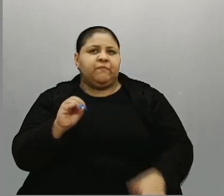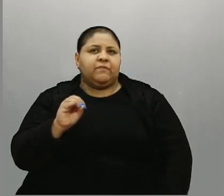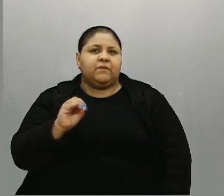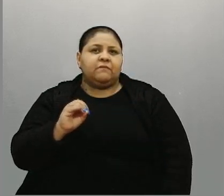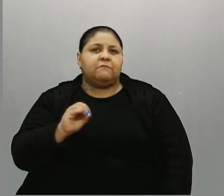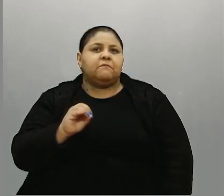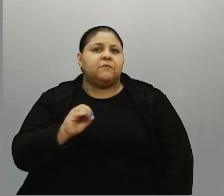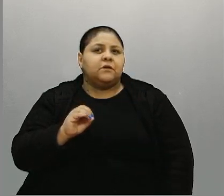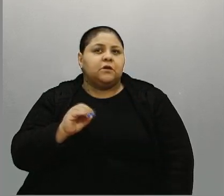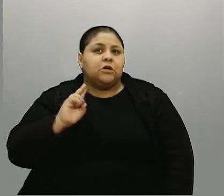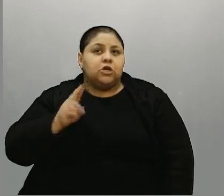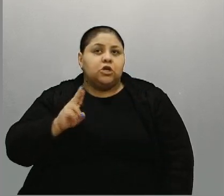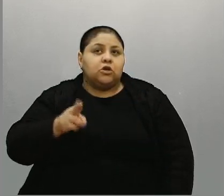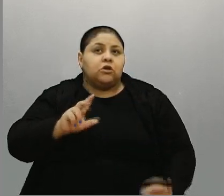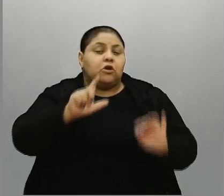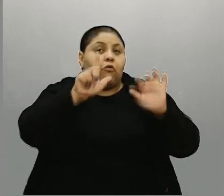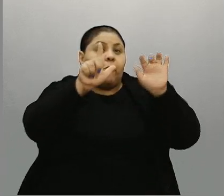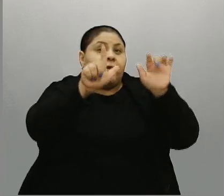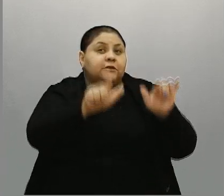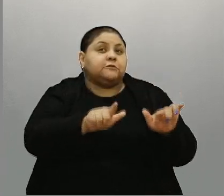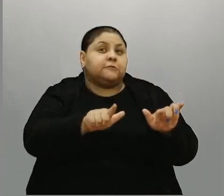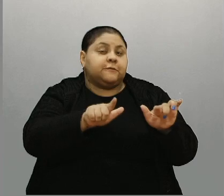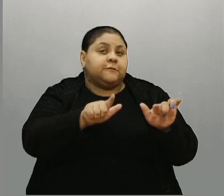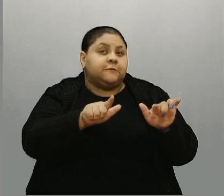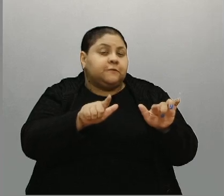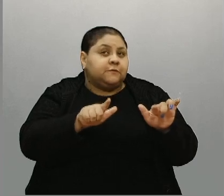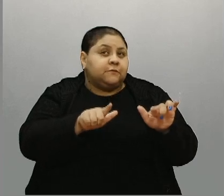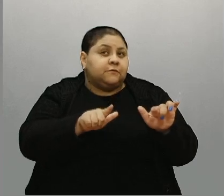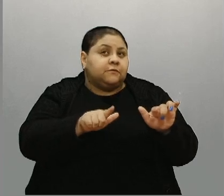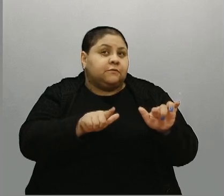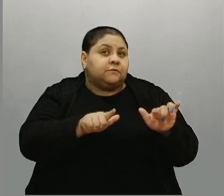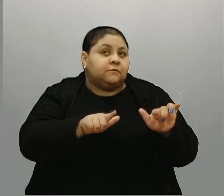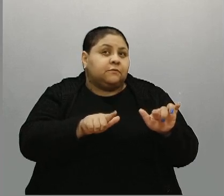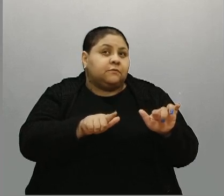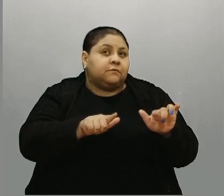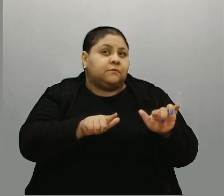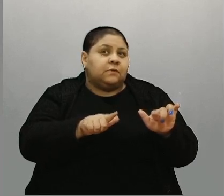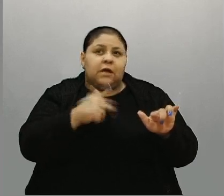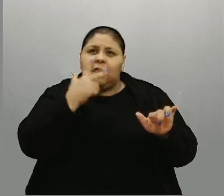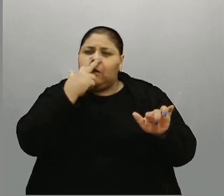O mesmo lugar dali é o mesmo lugar daqui, ó.